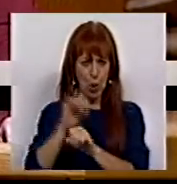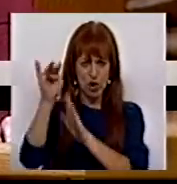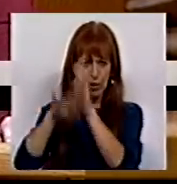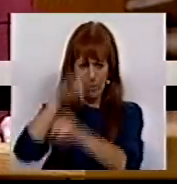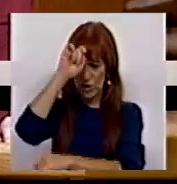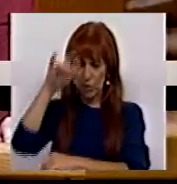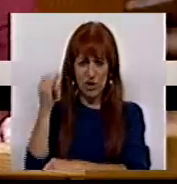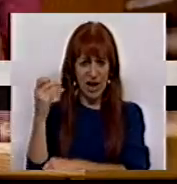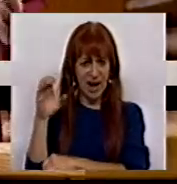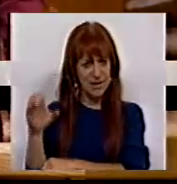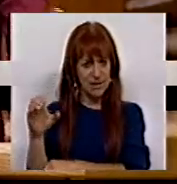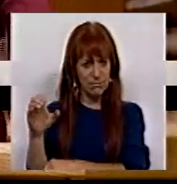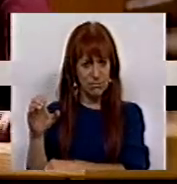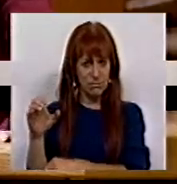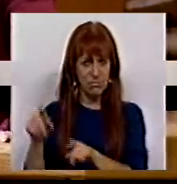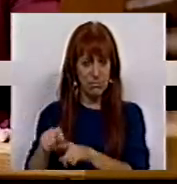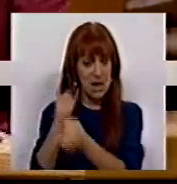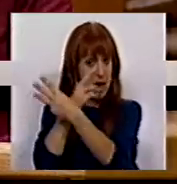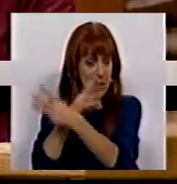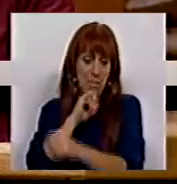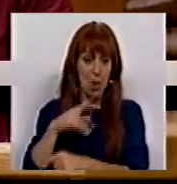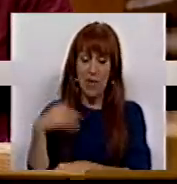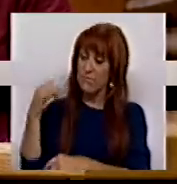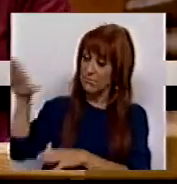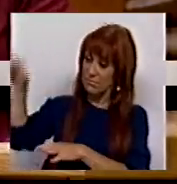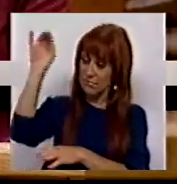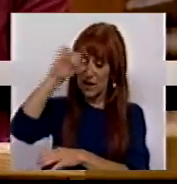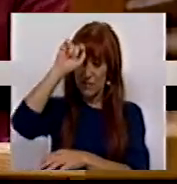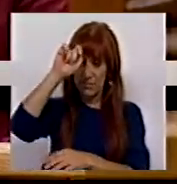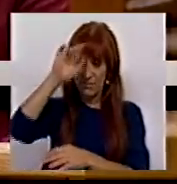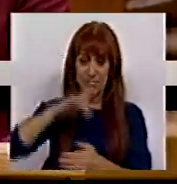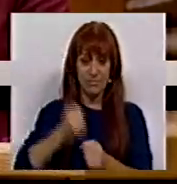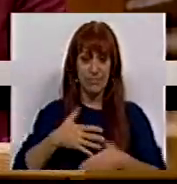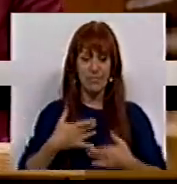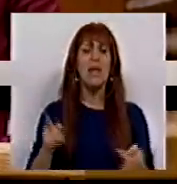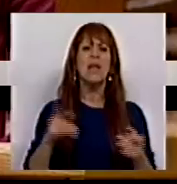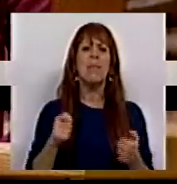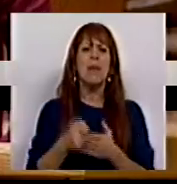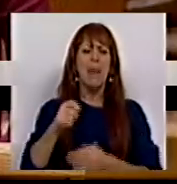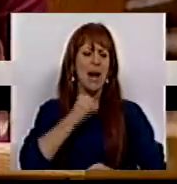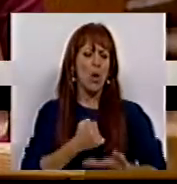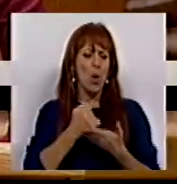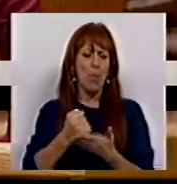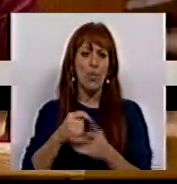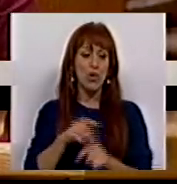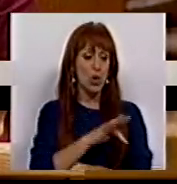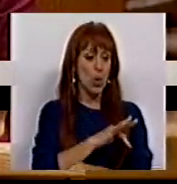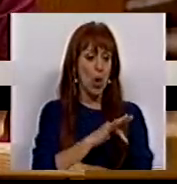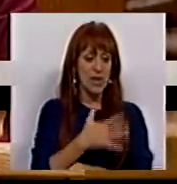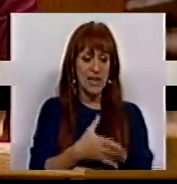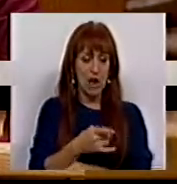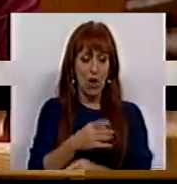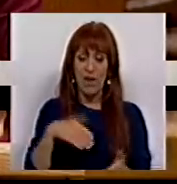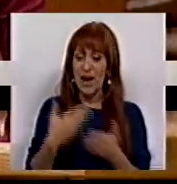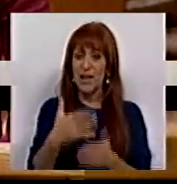de estágios do IFP, podes ser o feliz contemplado com um estágio profissional. E ainda te pagam uma bolsa que vai dos